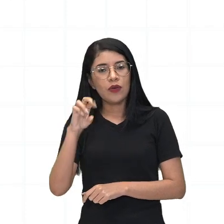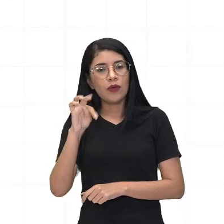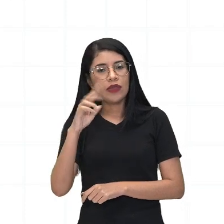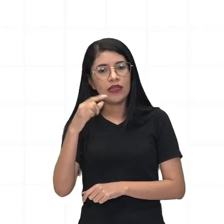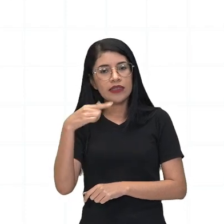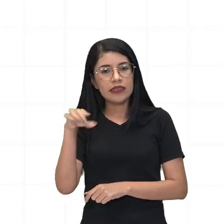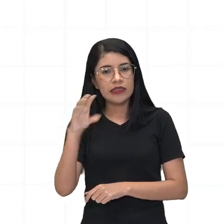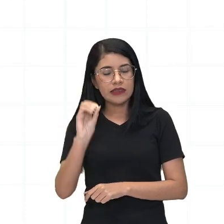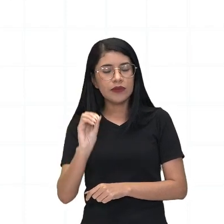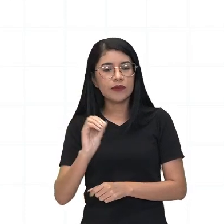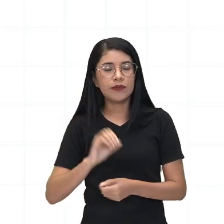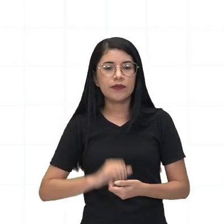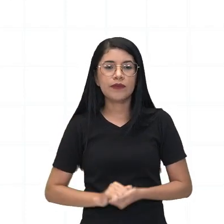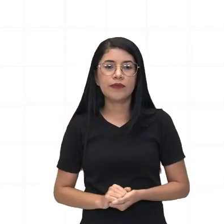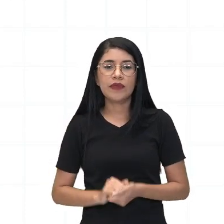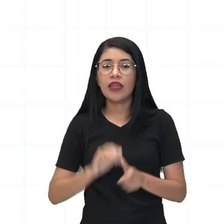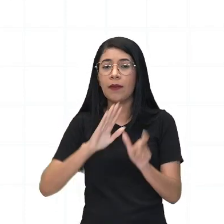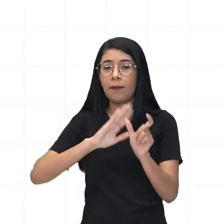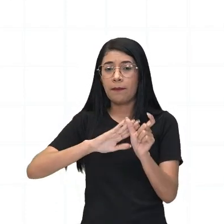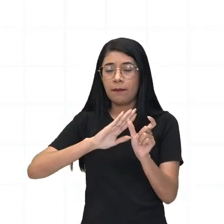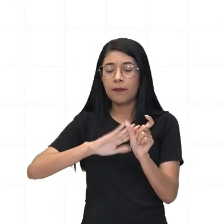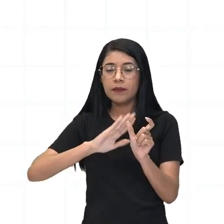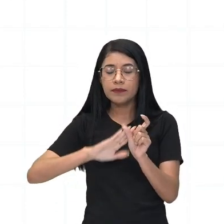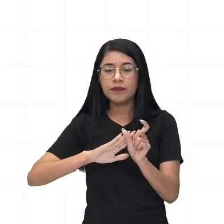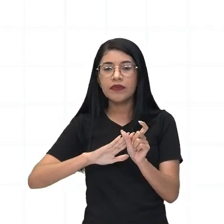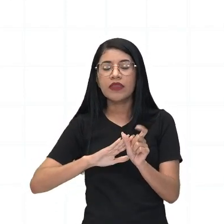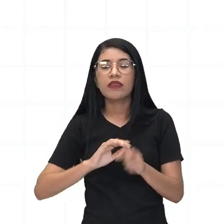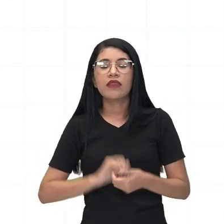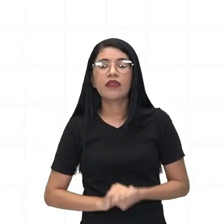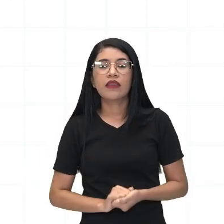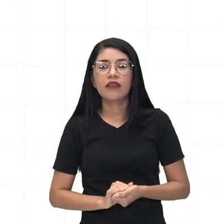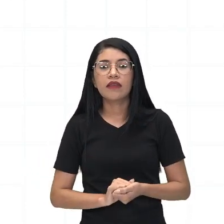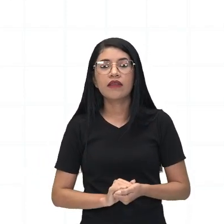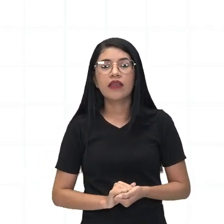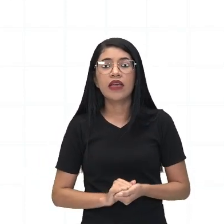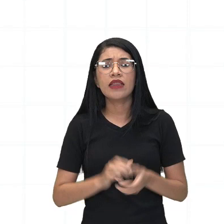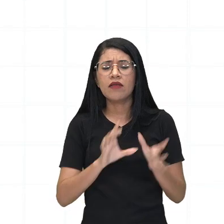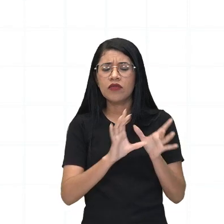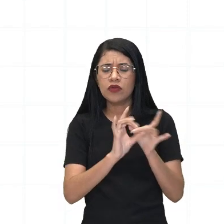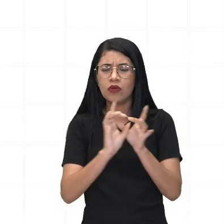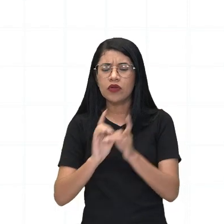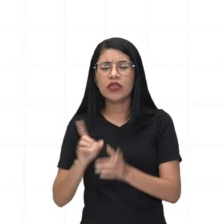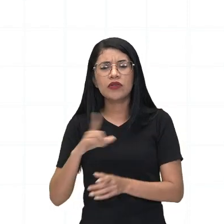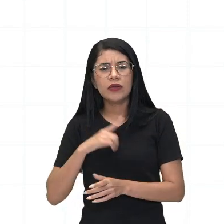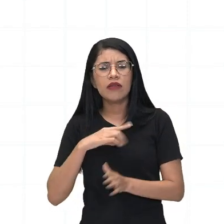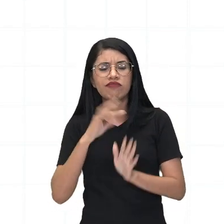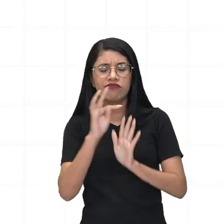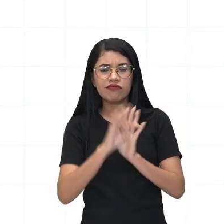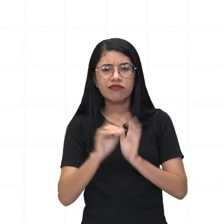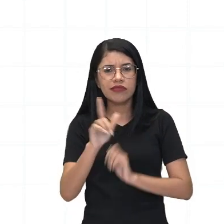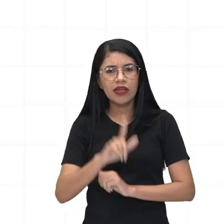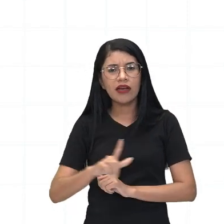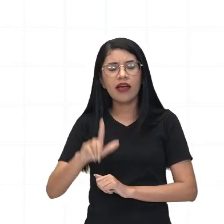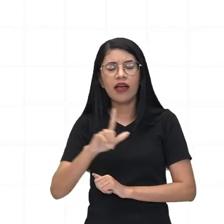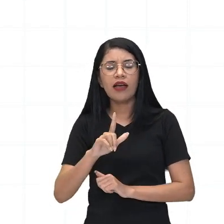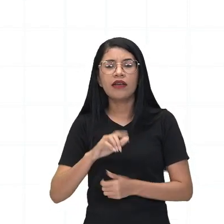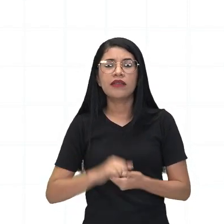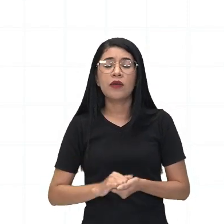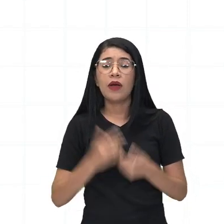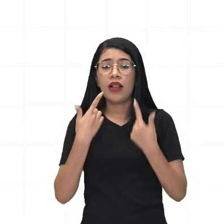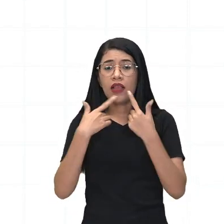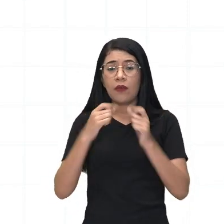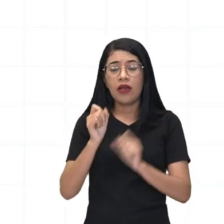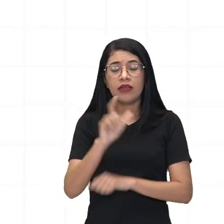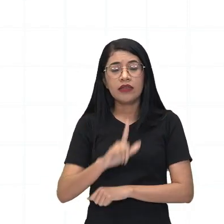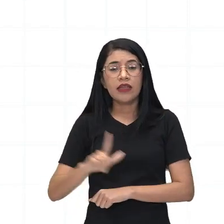mas é conotação. É a conotação que acontece nesse contexto, tá? Dessa situação da linguagem literária, da